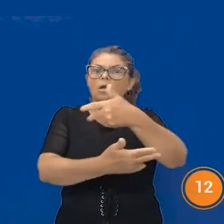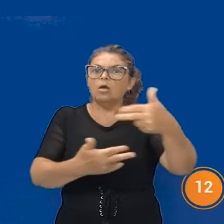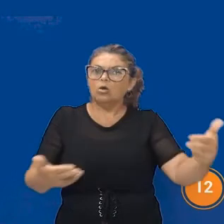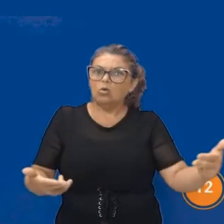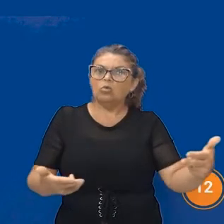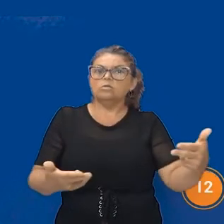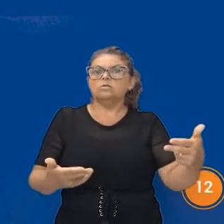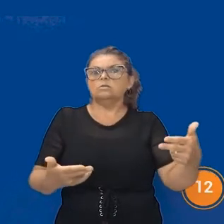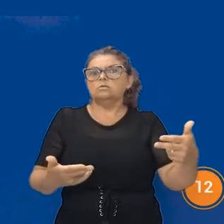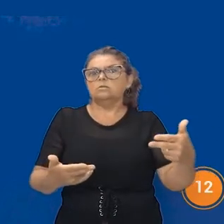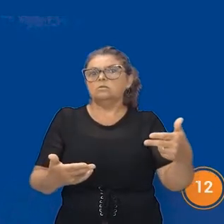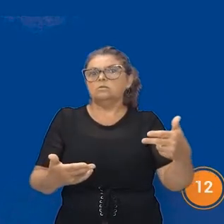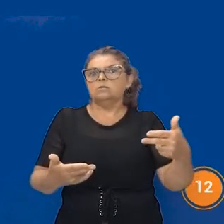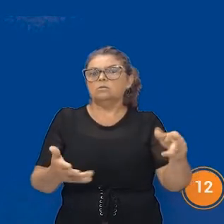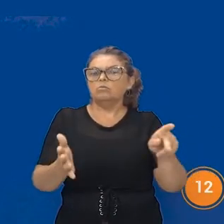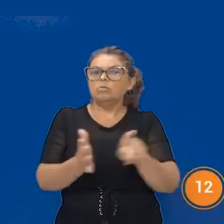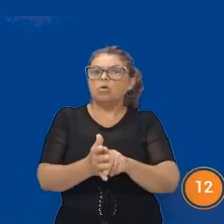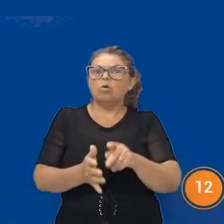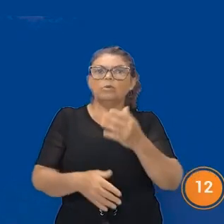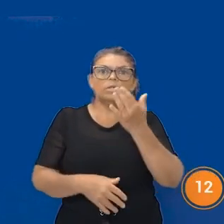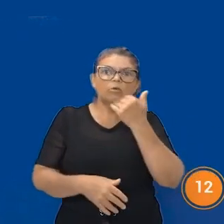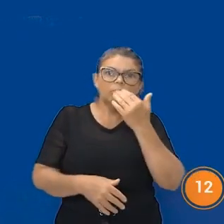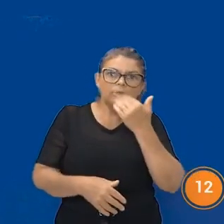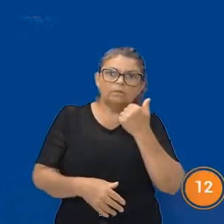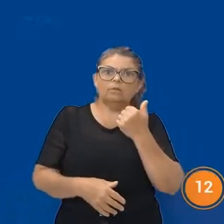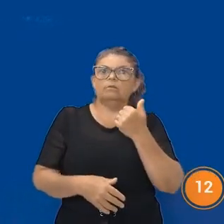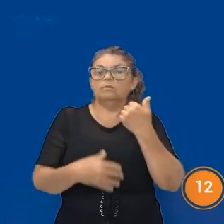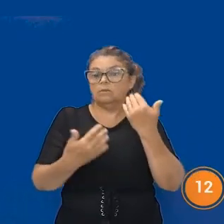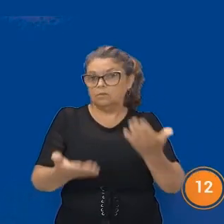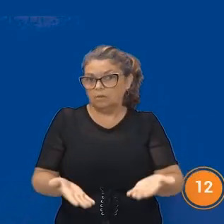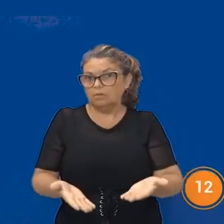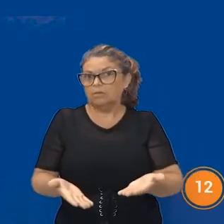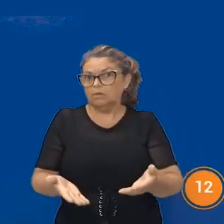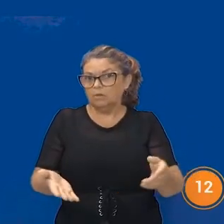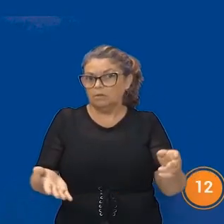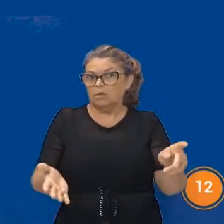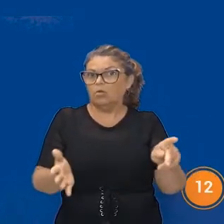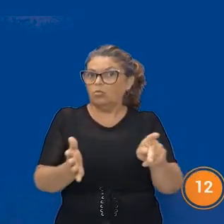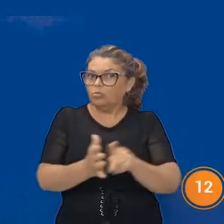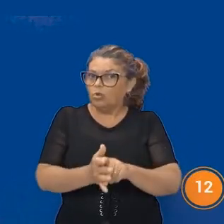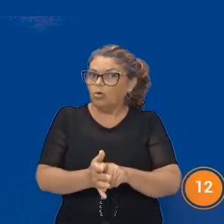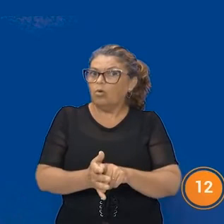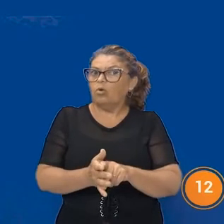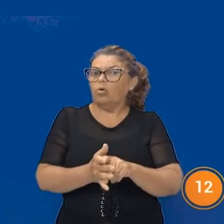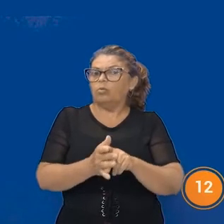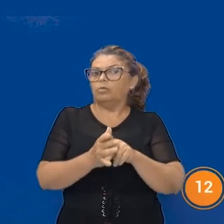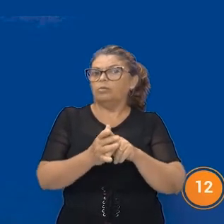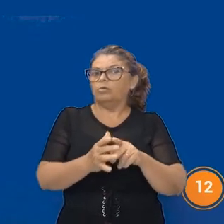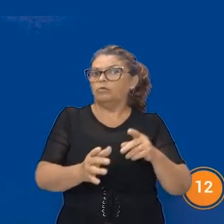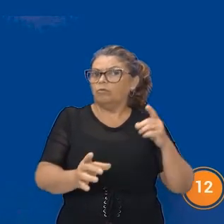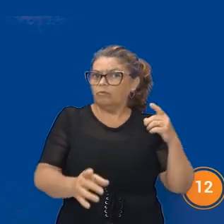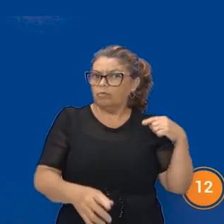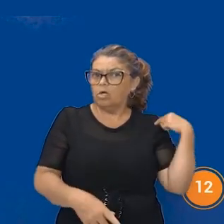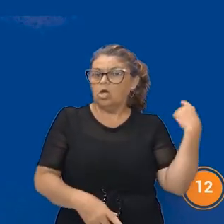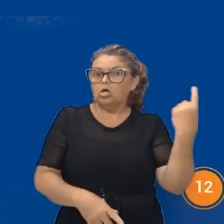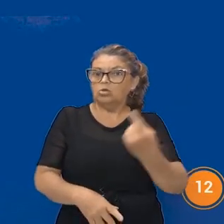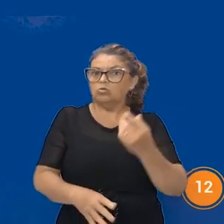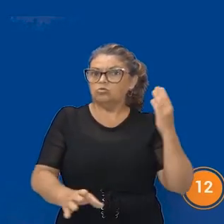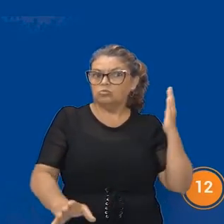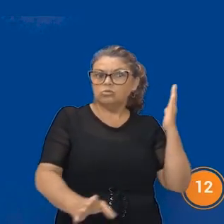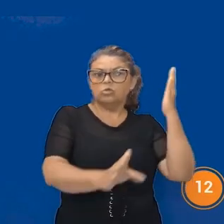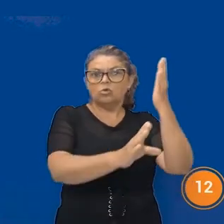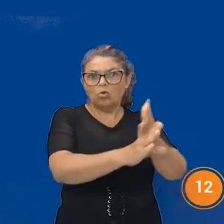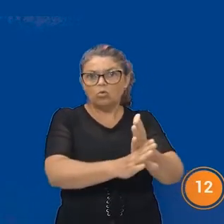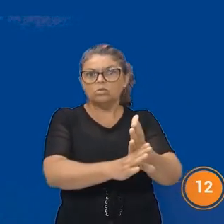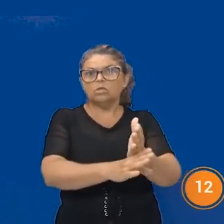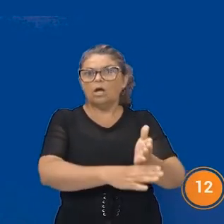luxo orientais diretamente na fonte, isto é, o próprio Oriente. Nós vamos encontrar um caminho para o